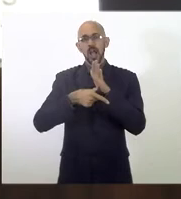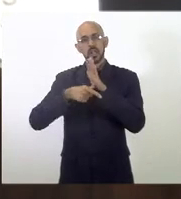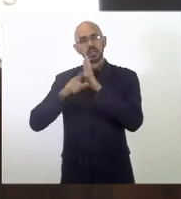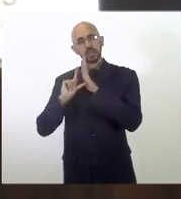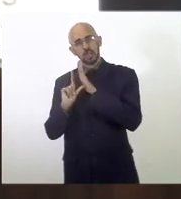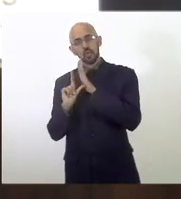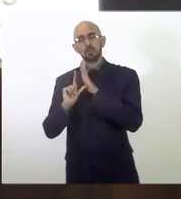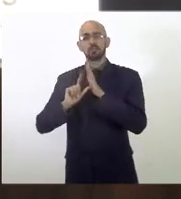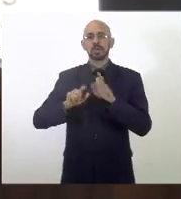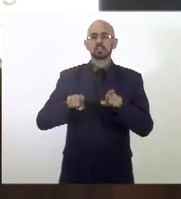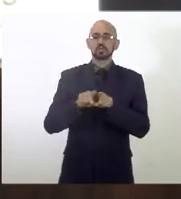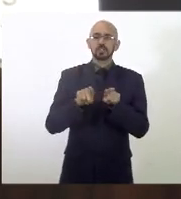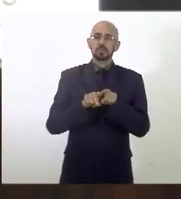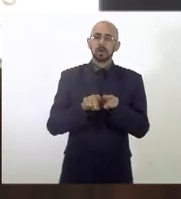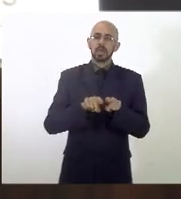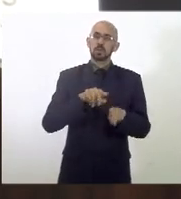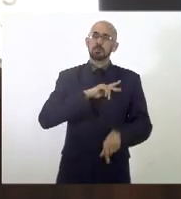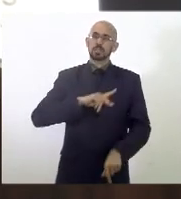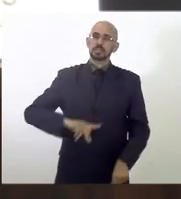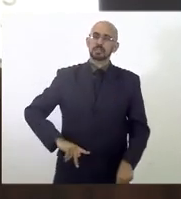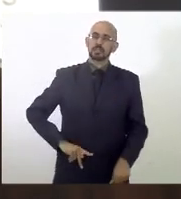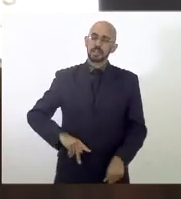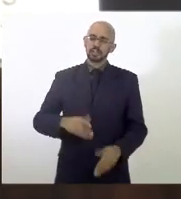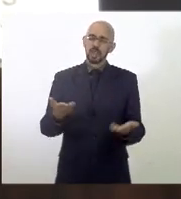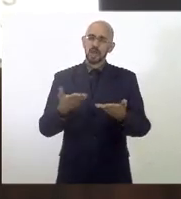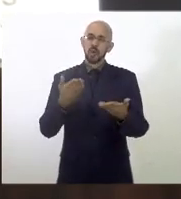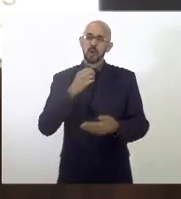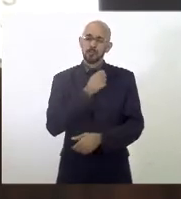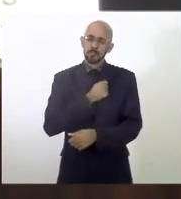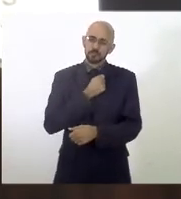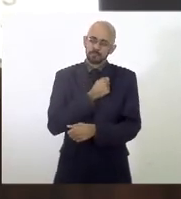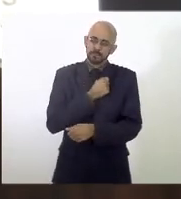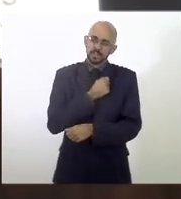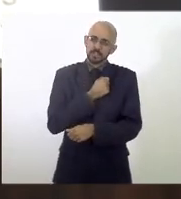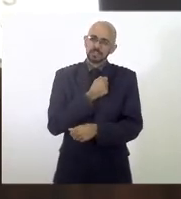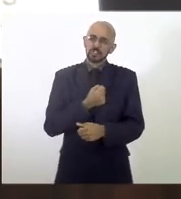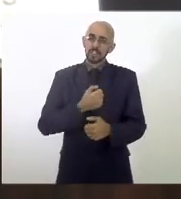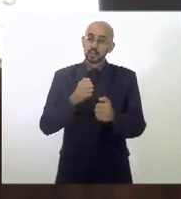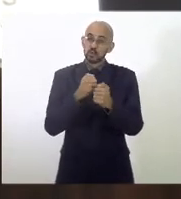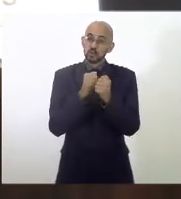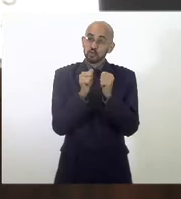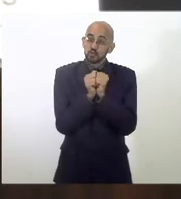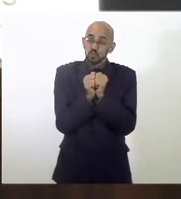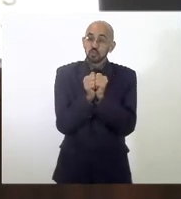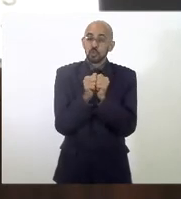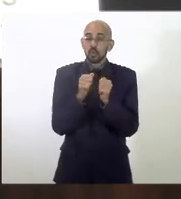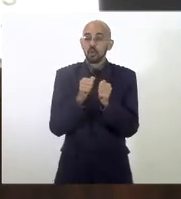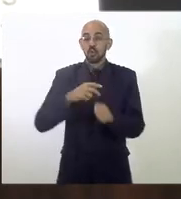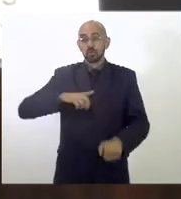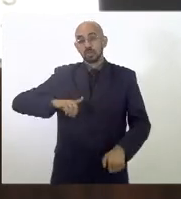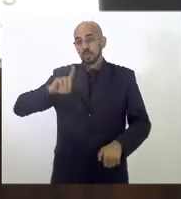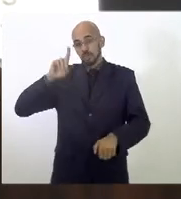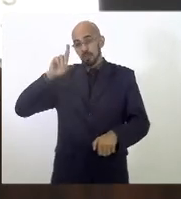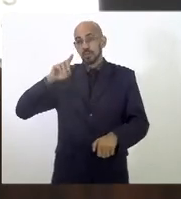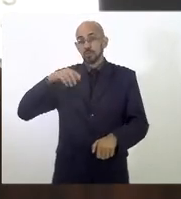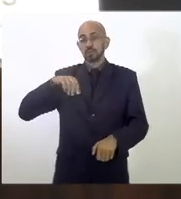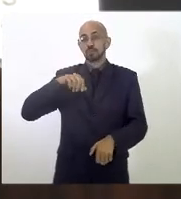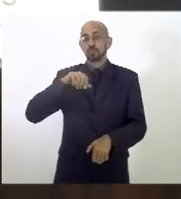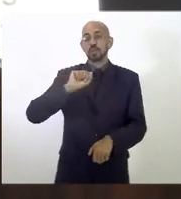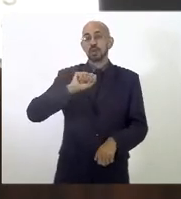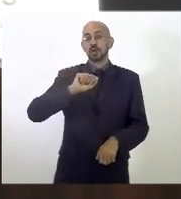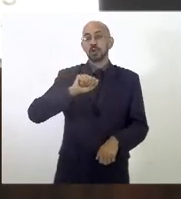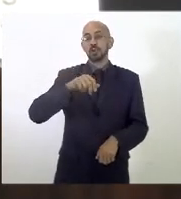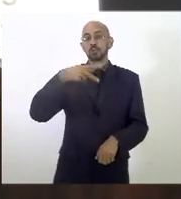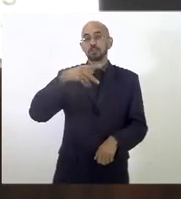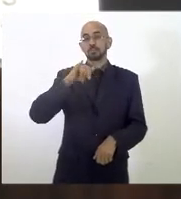querido e saudoso, que está no braço do Papai do Céu, nosso querido Jorge Pisciani, nosso amigo. Fica aqui a nossa